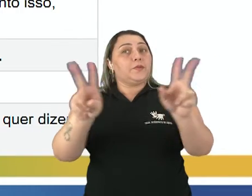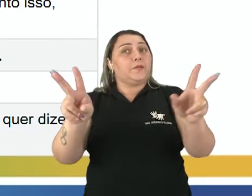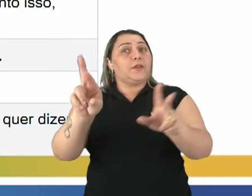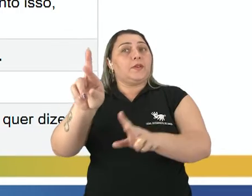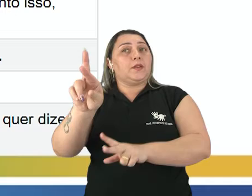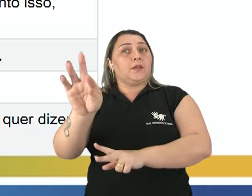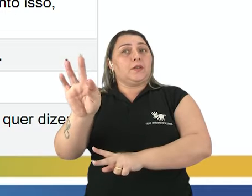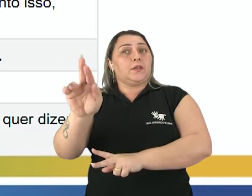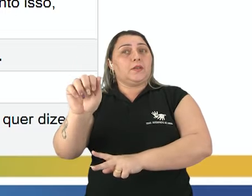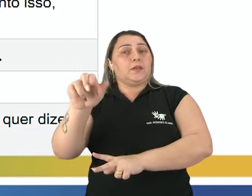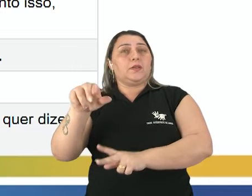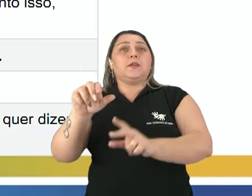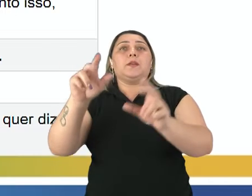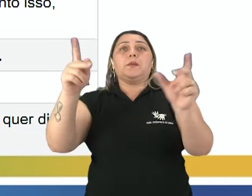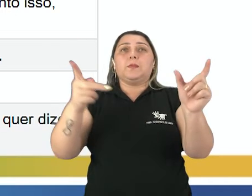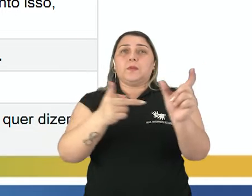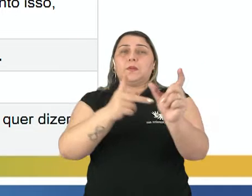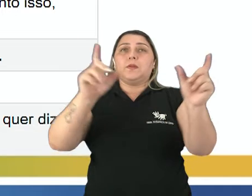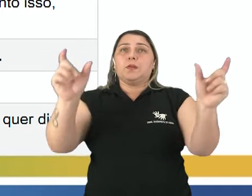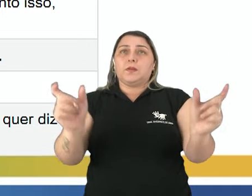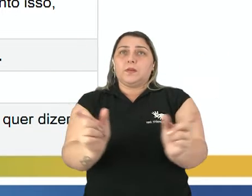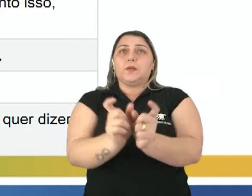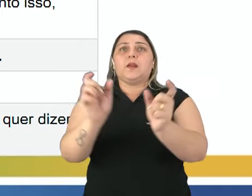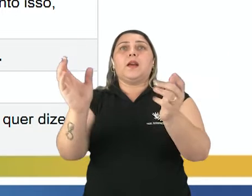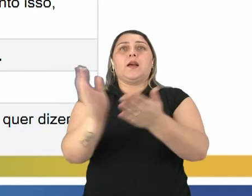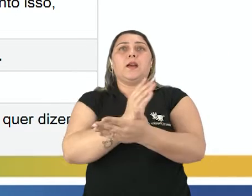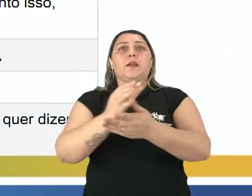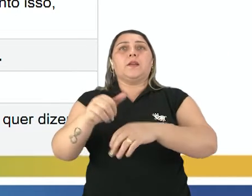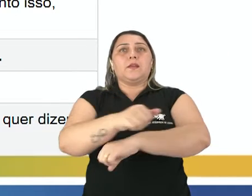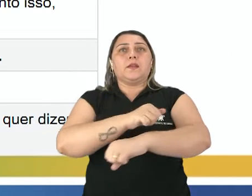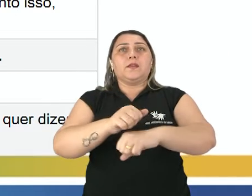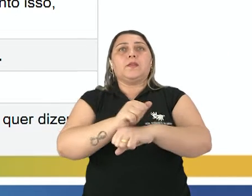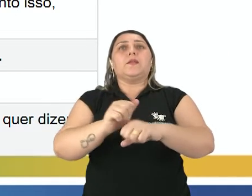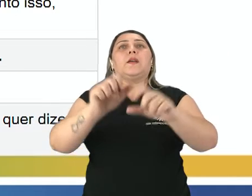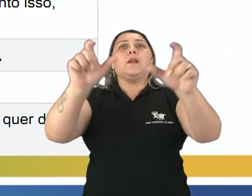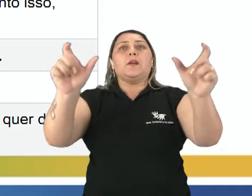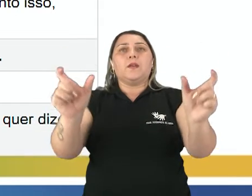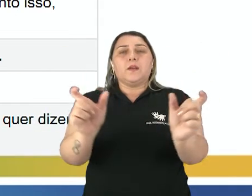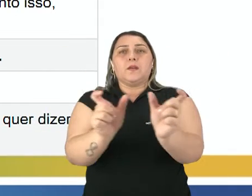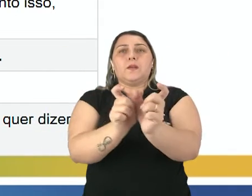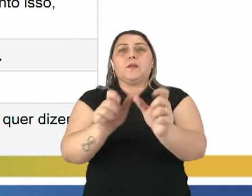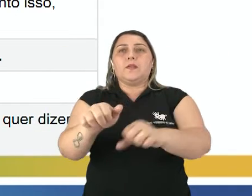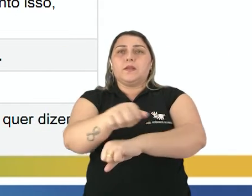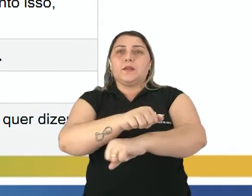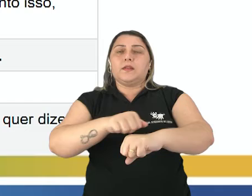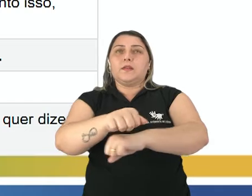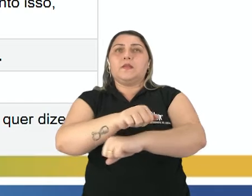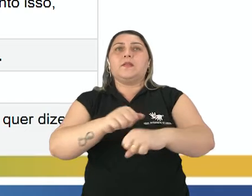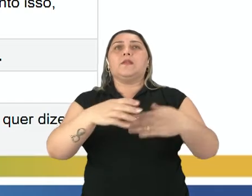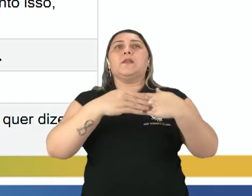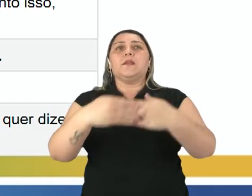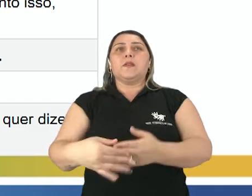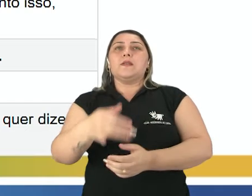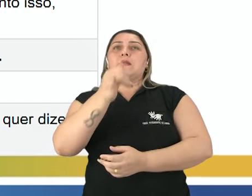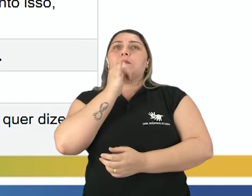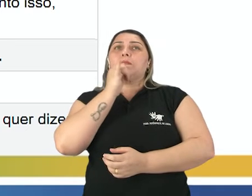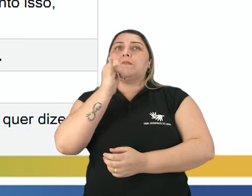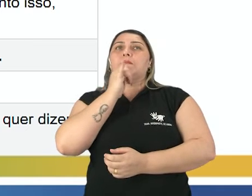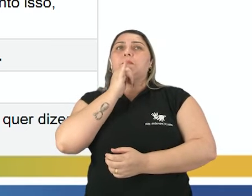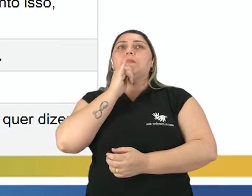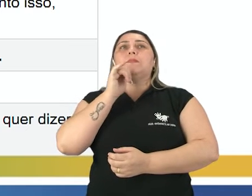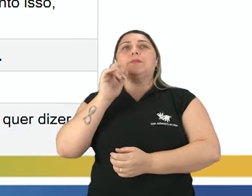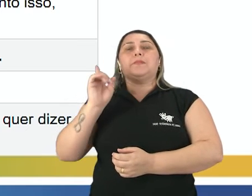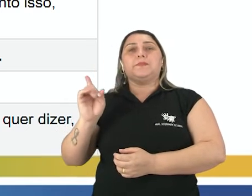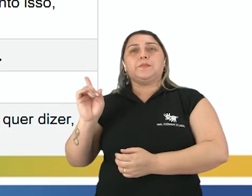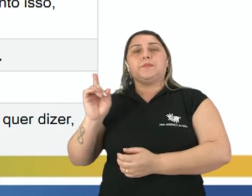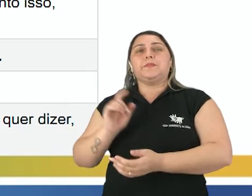preposições, conjunções, alguns advérbios e locuções adverbiais. Aí eu trouxe um exemplo aí, bem